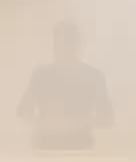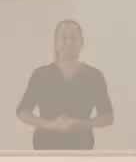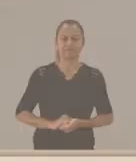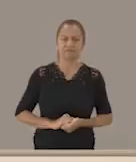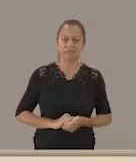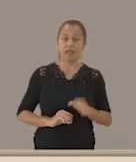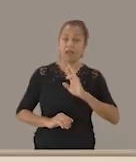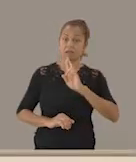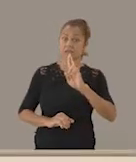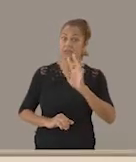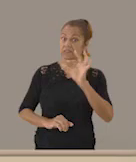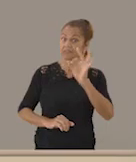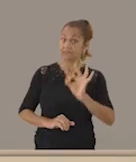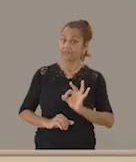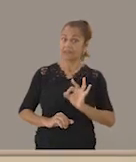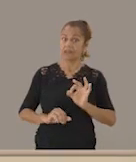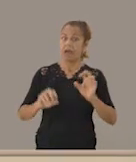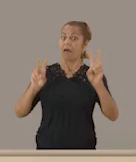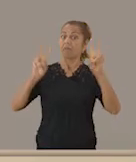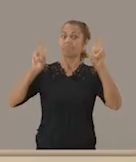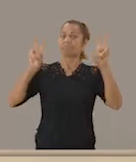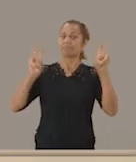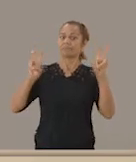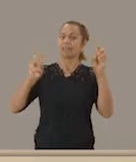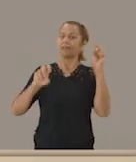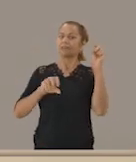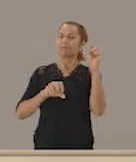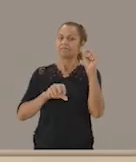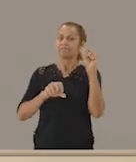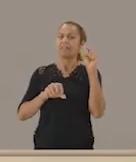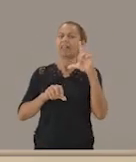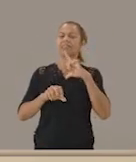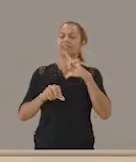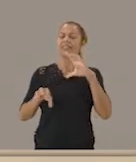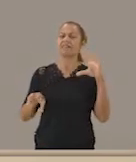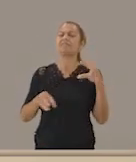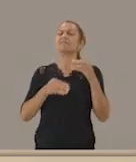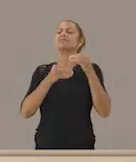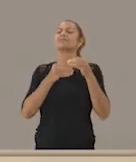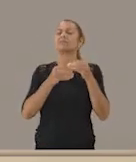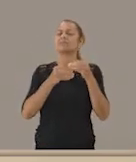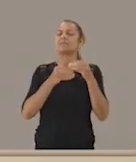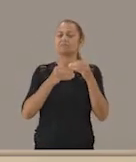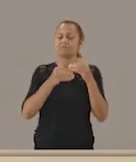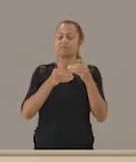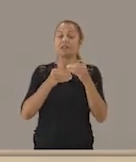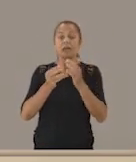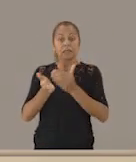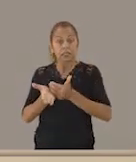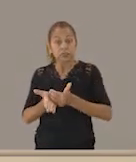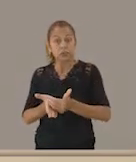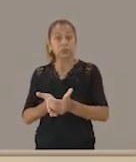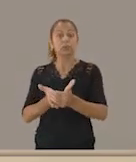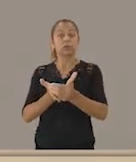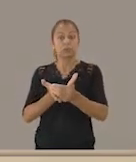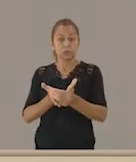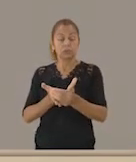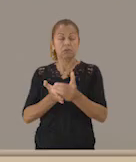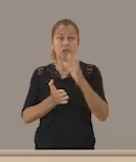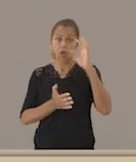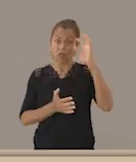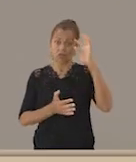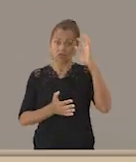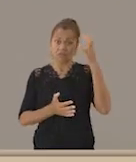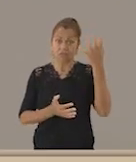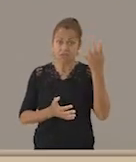A resposta é, na manchete há um resumo dos fatos, na introdução há o fato em si